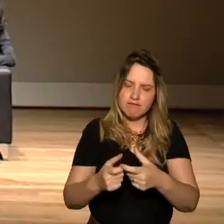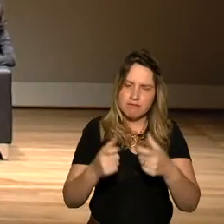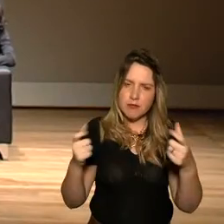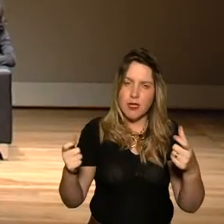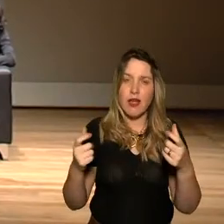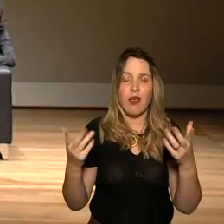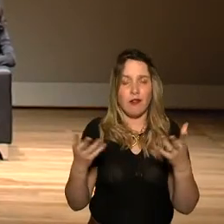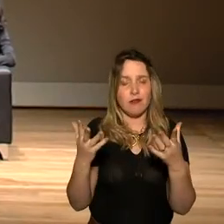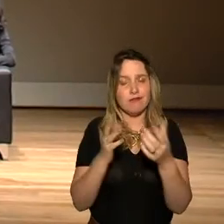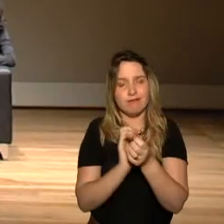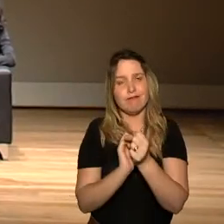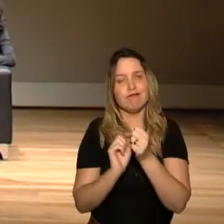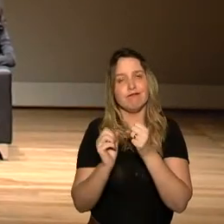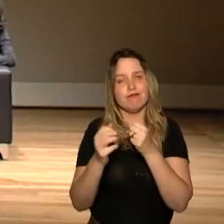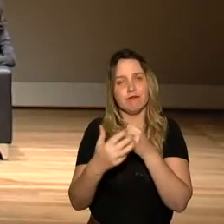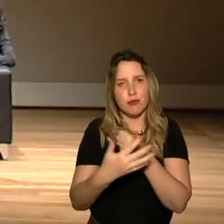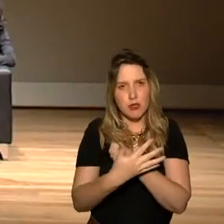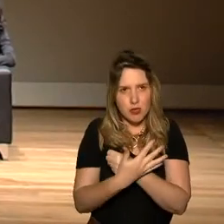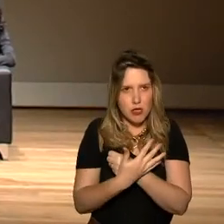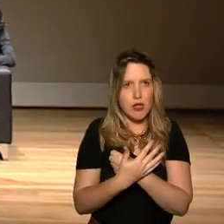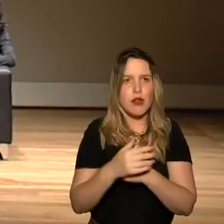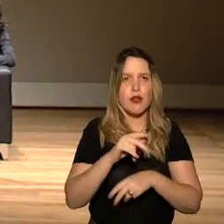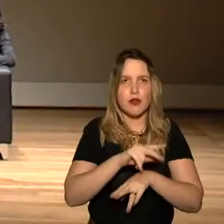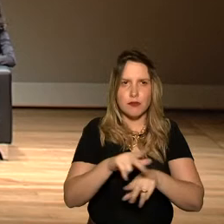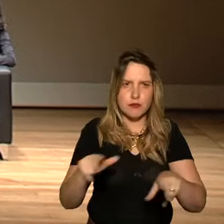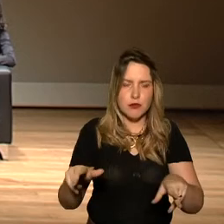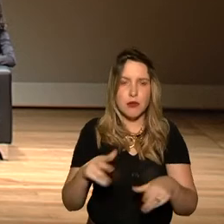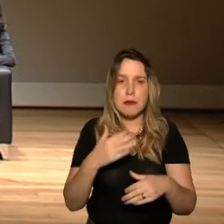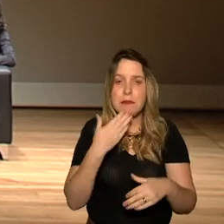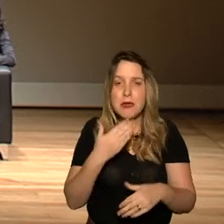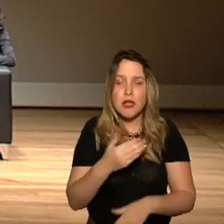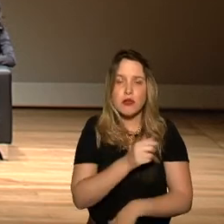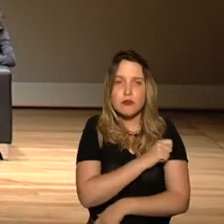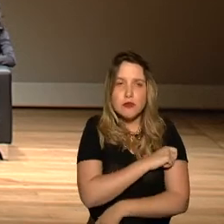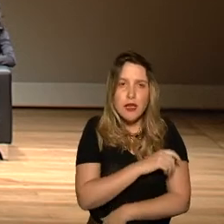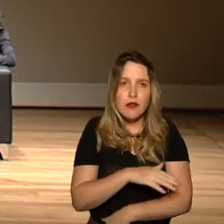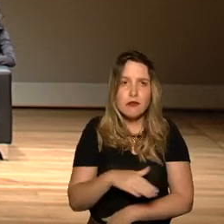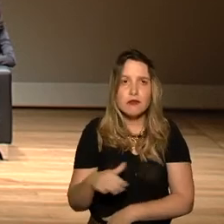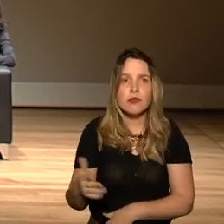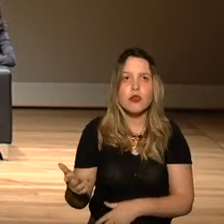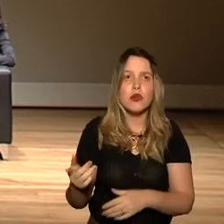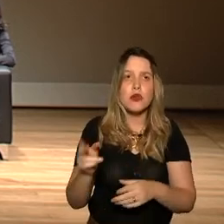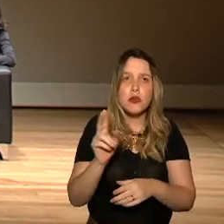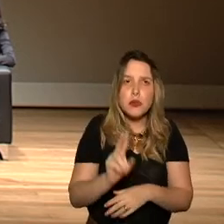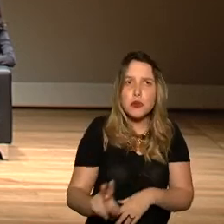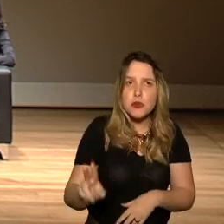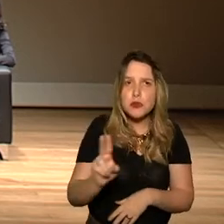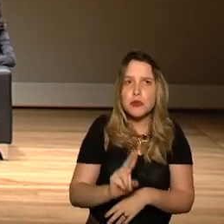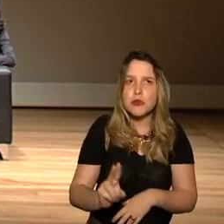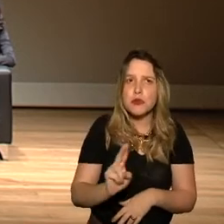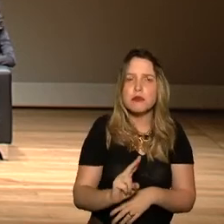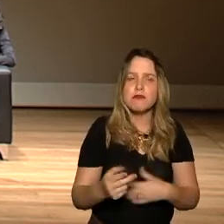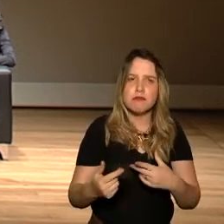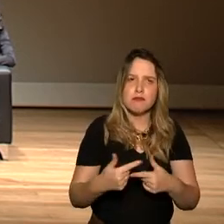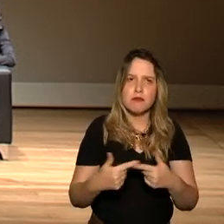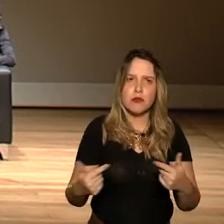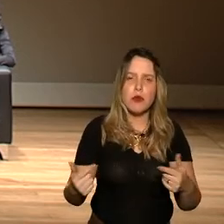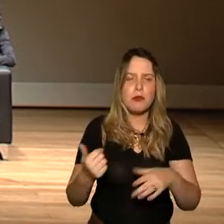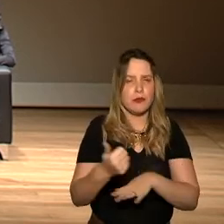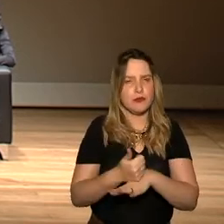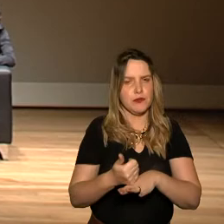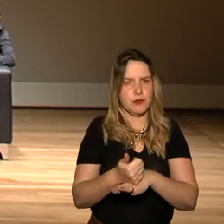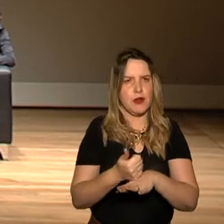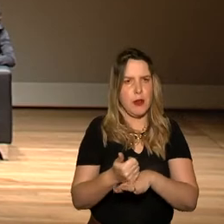da pandemia em que Pese as suas agruras foi muito útil para instituição Sesc eu posso falar